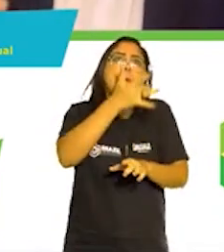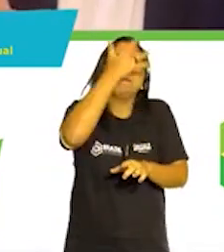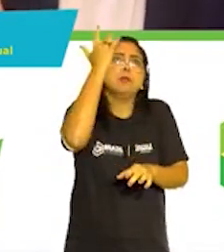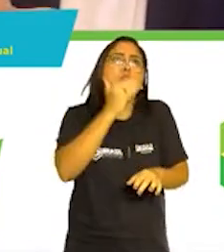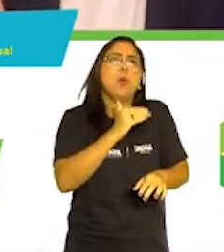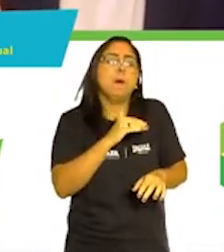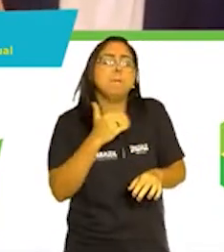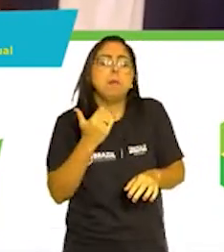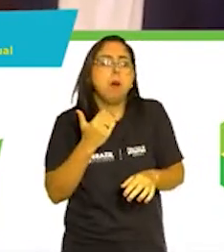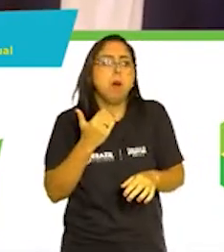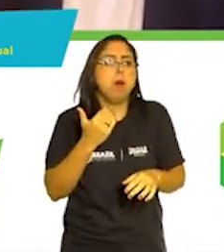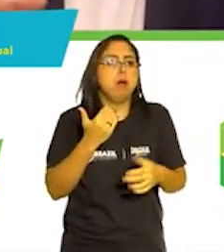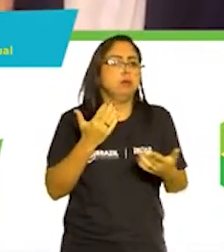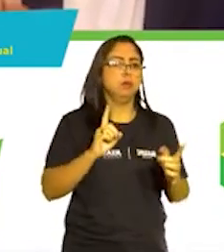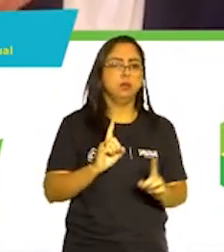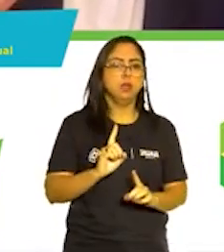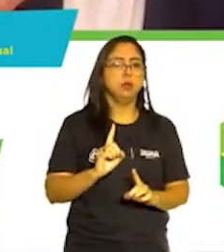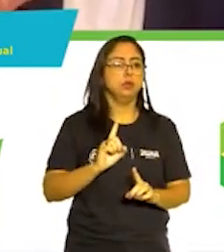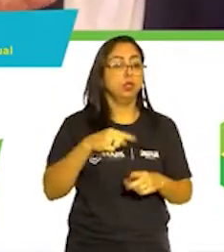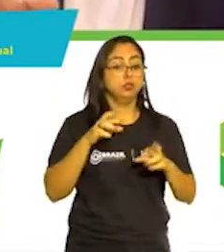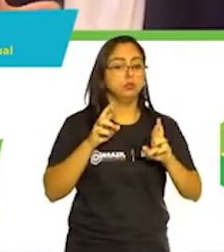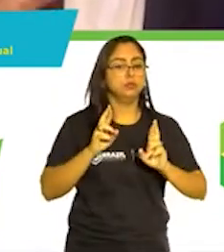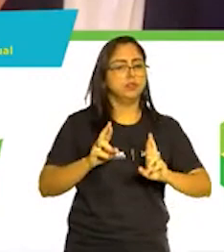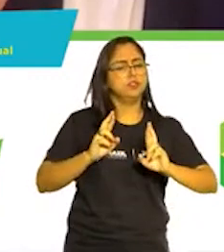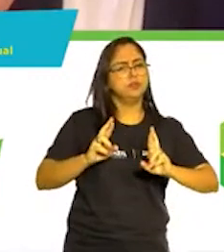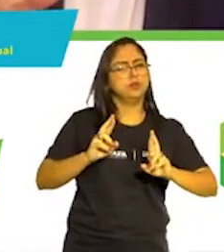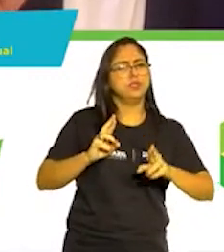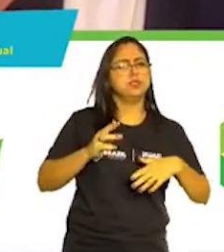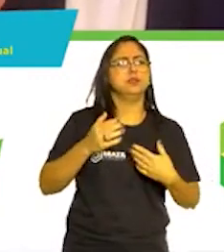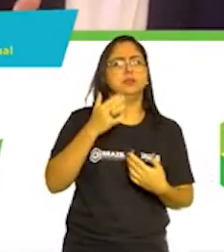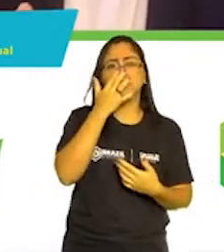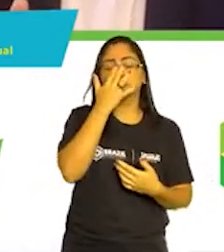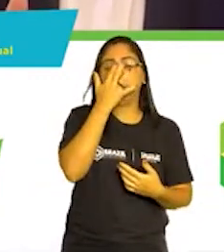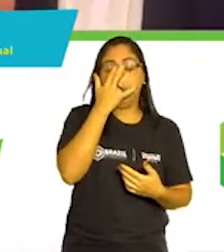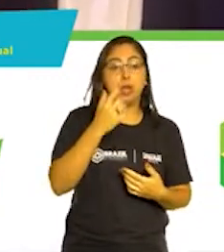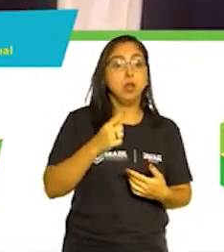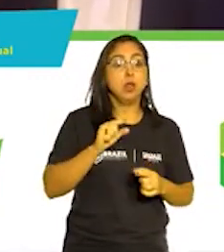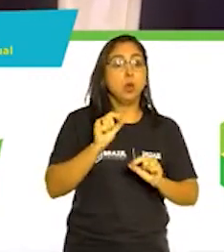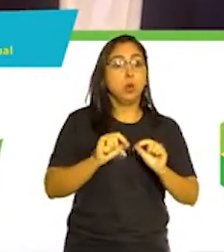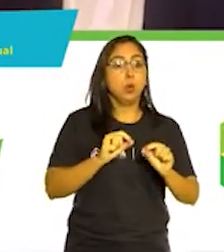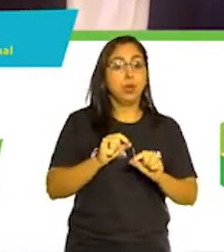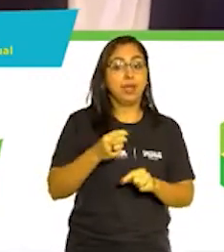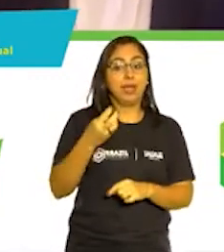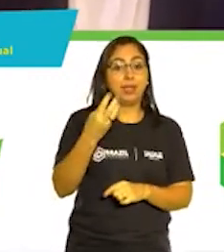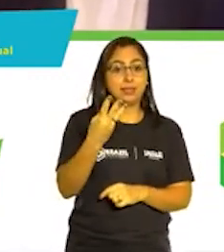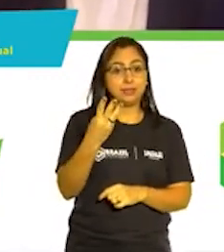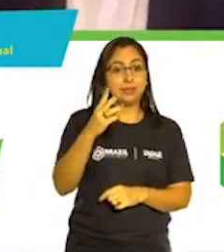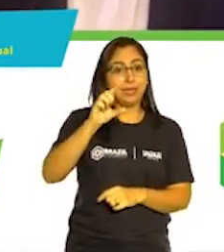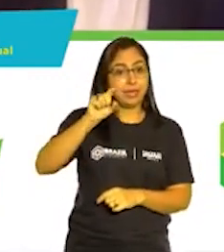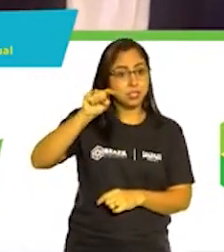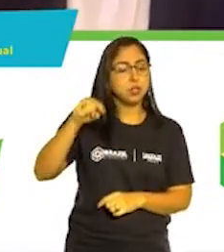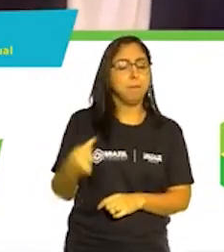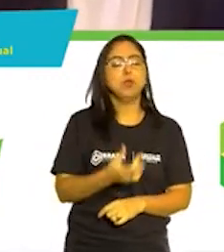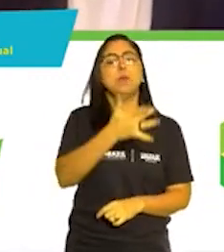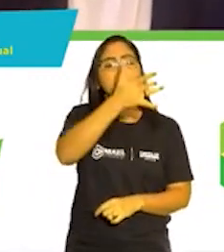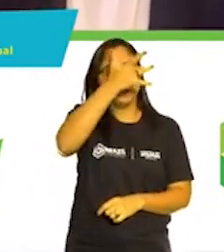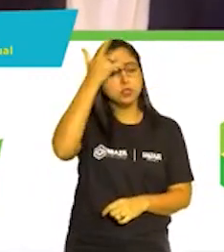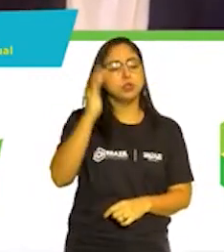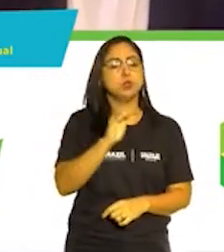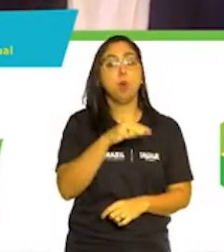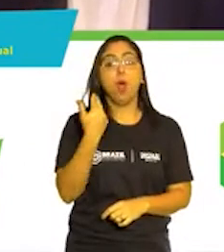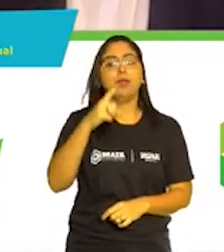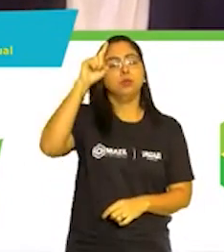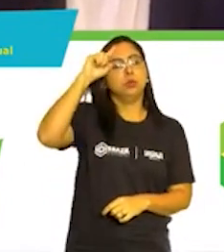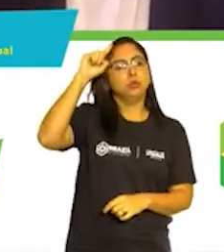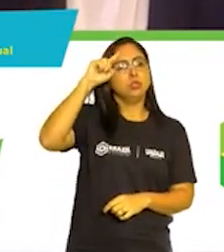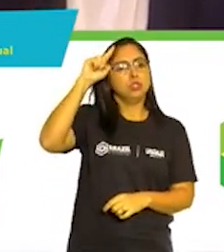atrás, ninguém esperava, enfim, essa segunda onda e uma cepa tão agressiva como essa de Manaus. Mas, dado isso,